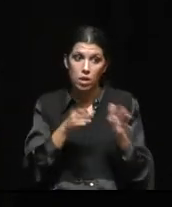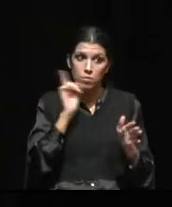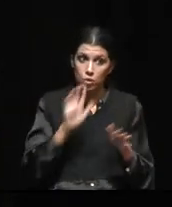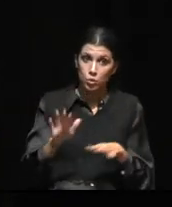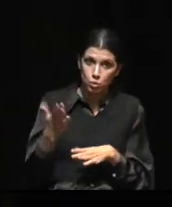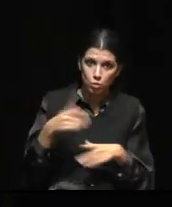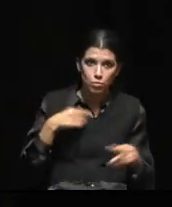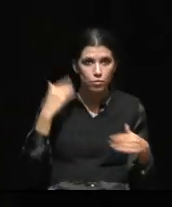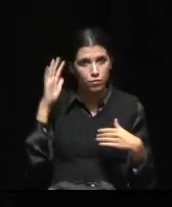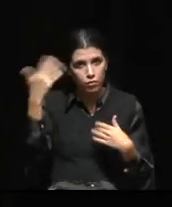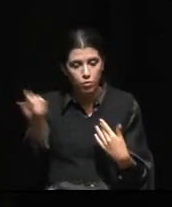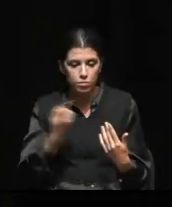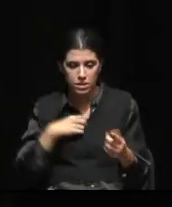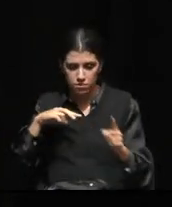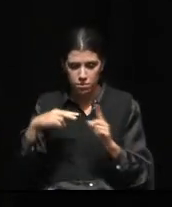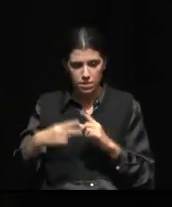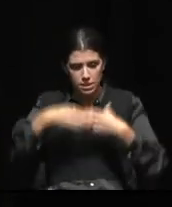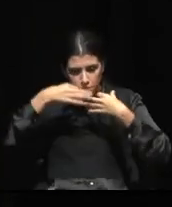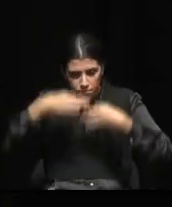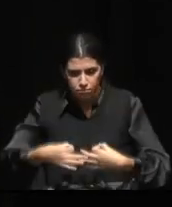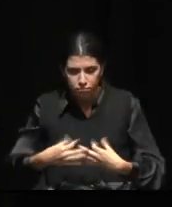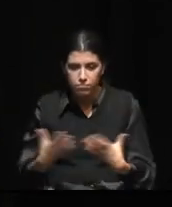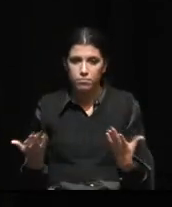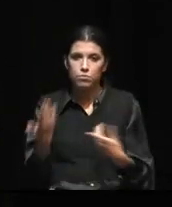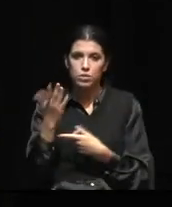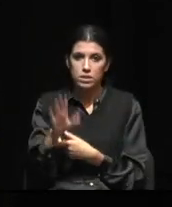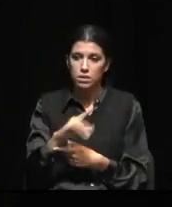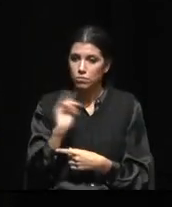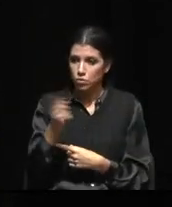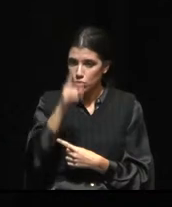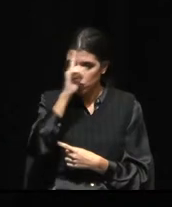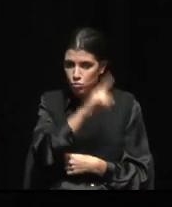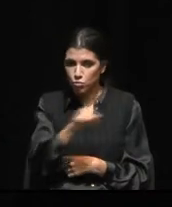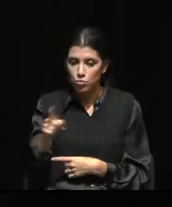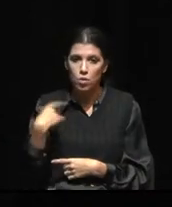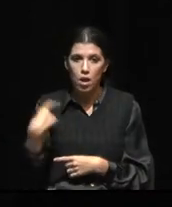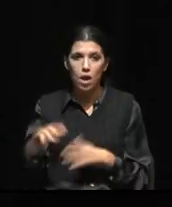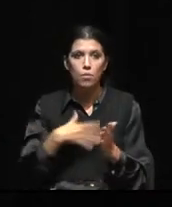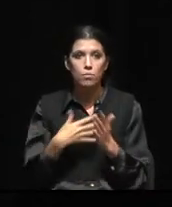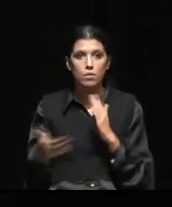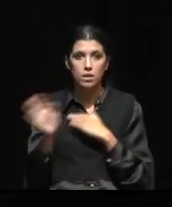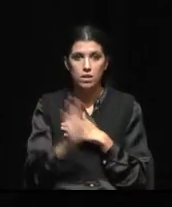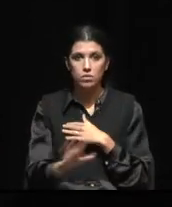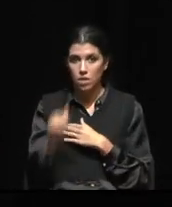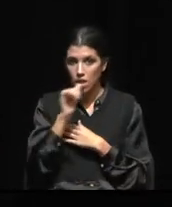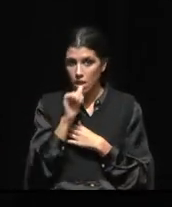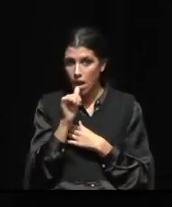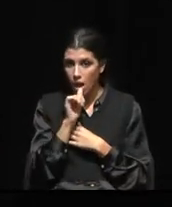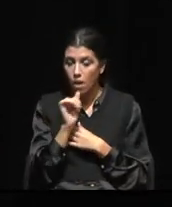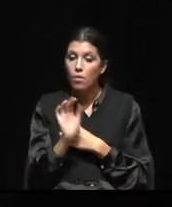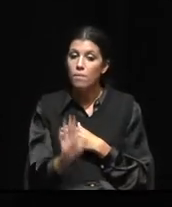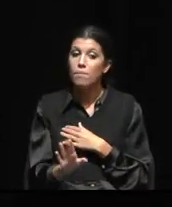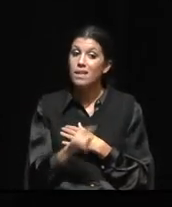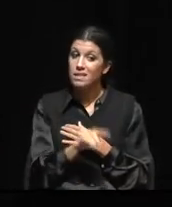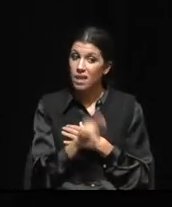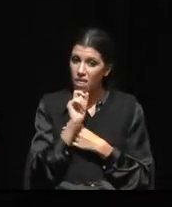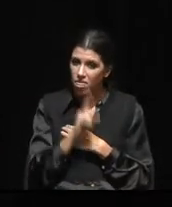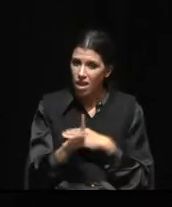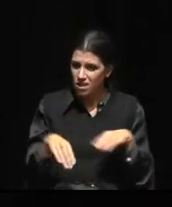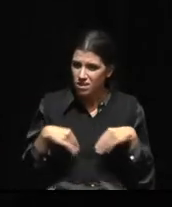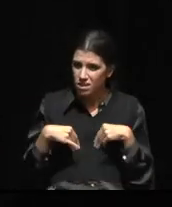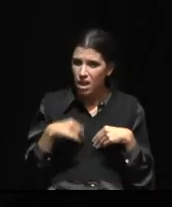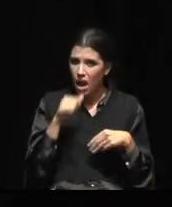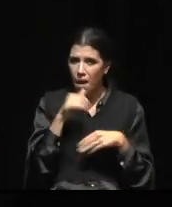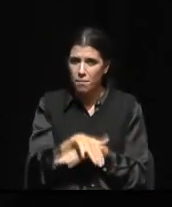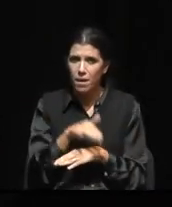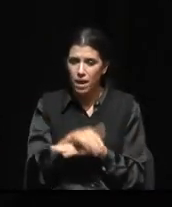implicam visão por exemplo todos sabemos que existe um plano nacional da água mas é aceitável que estando a